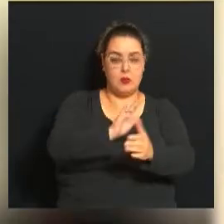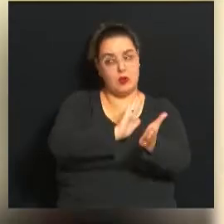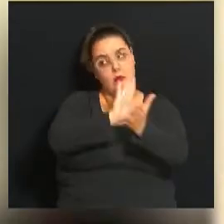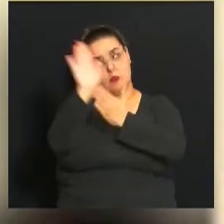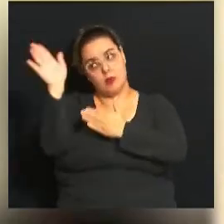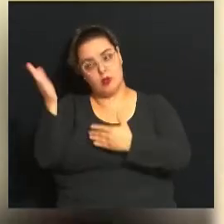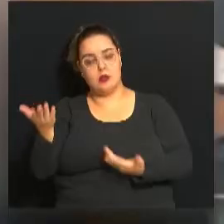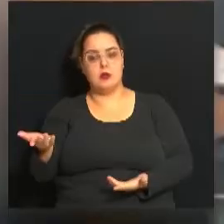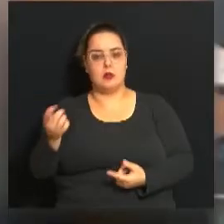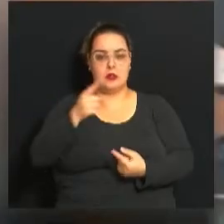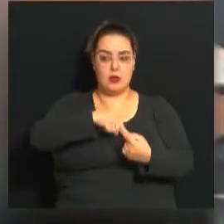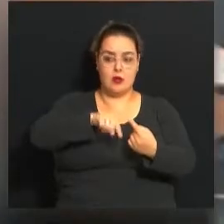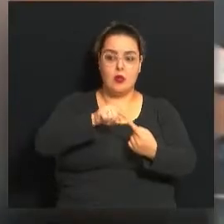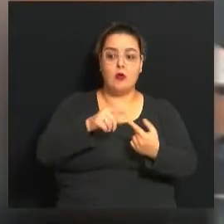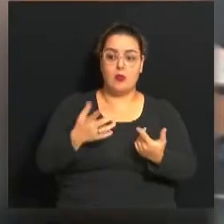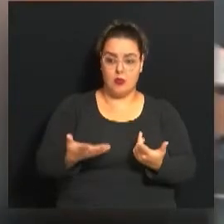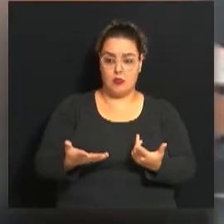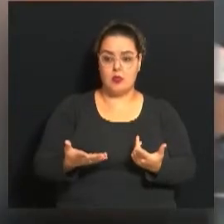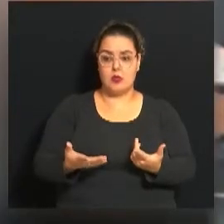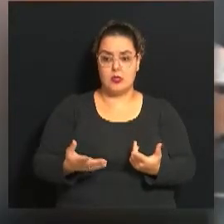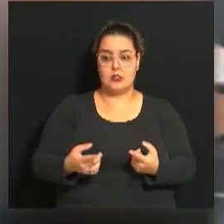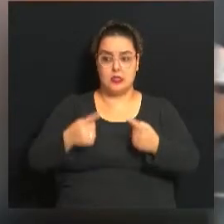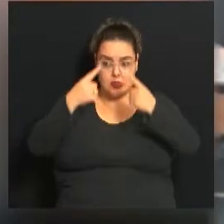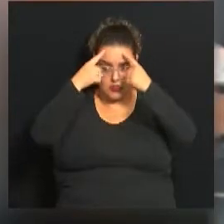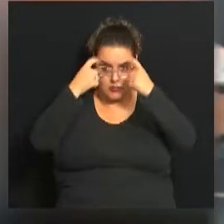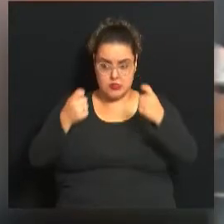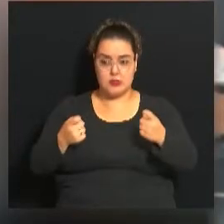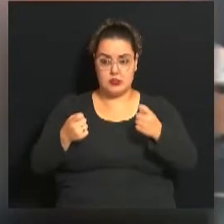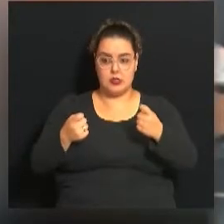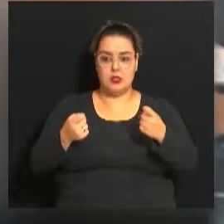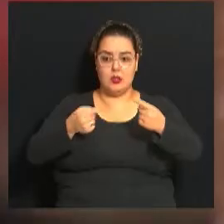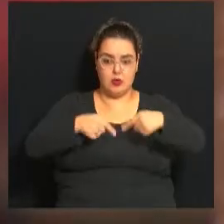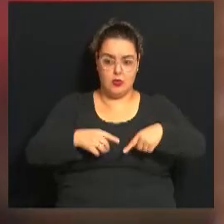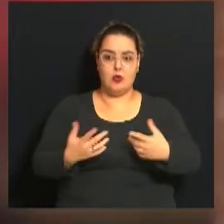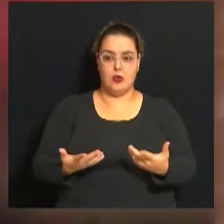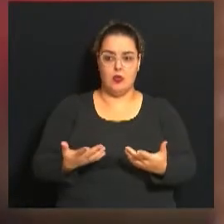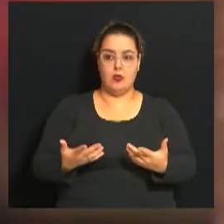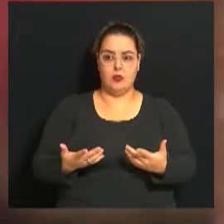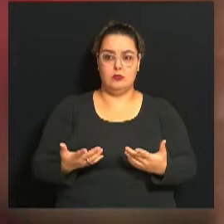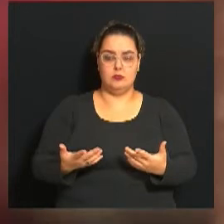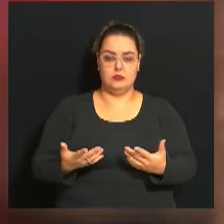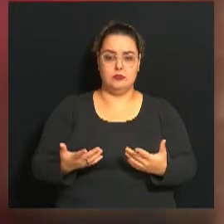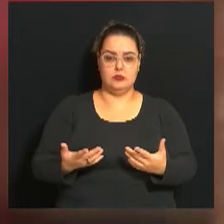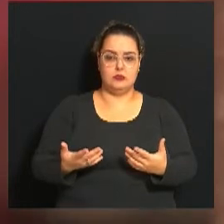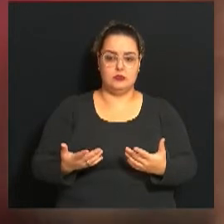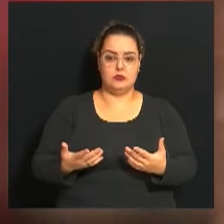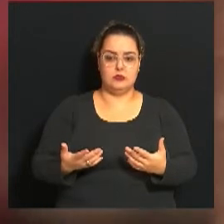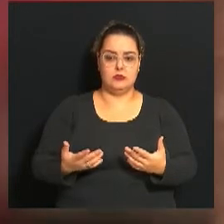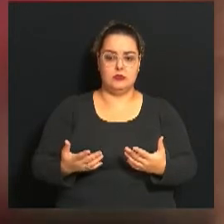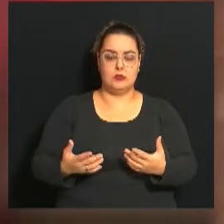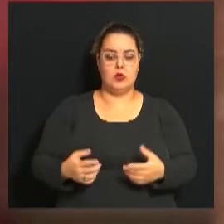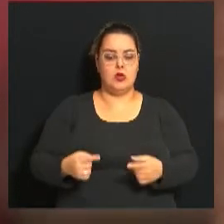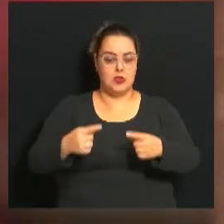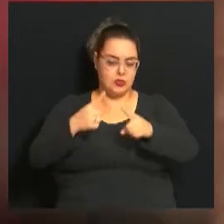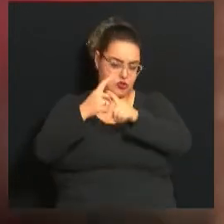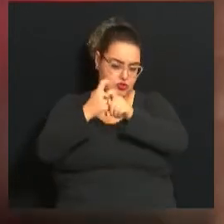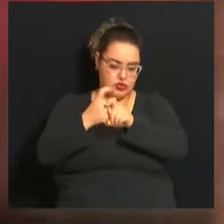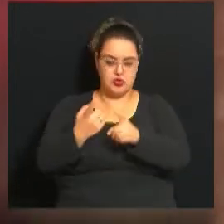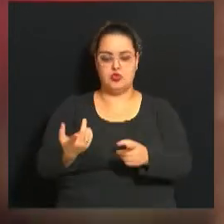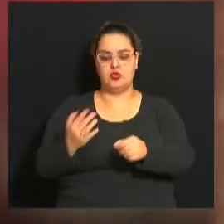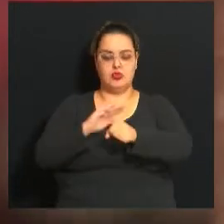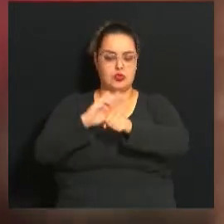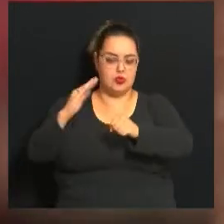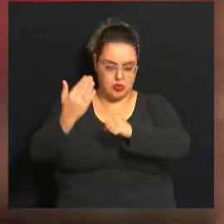alvos dessas violências, desses ataques de caráter nazifascista. Então a gente queria abrir, né, para que eles